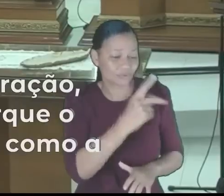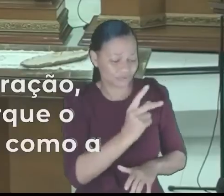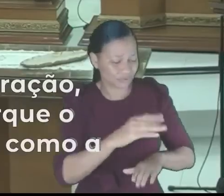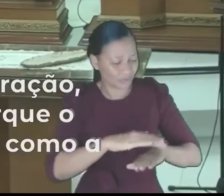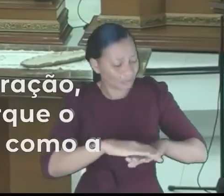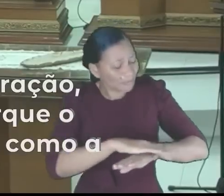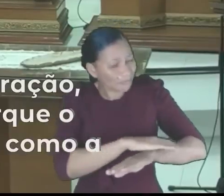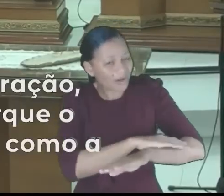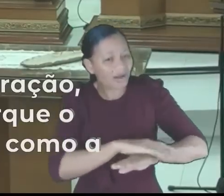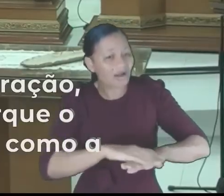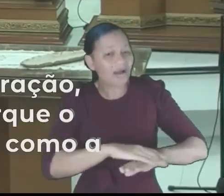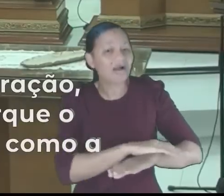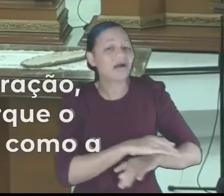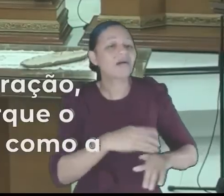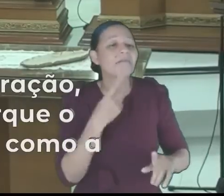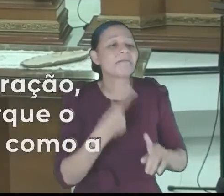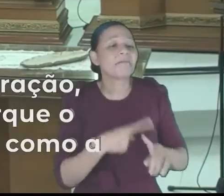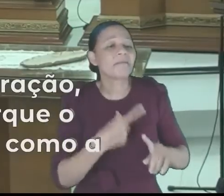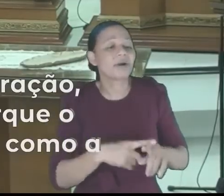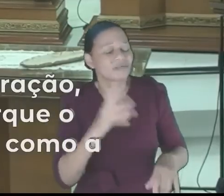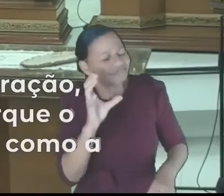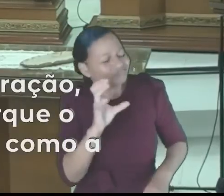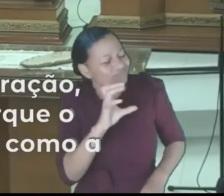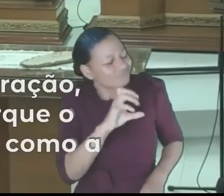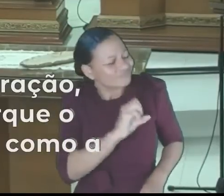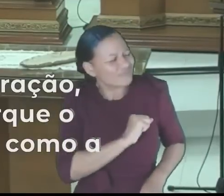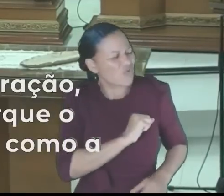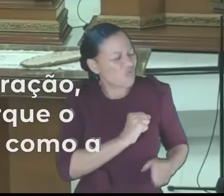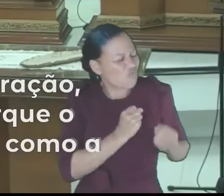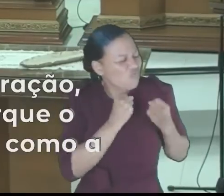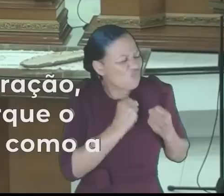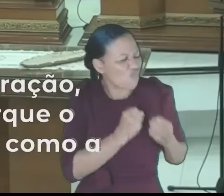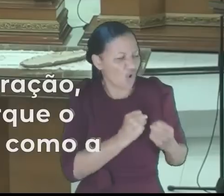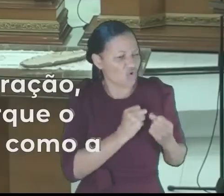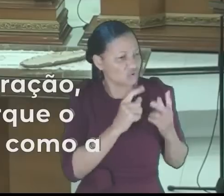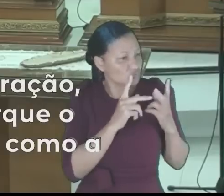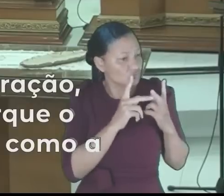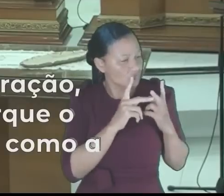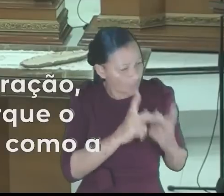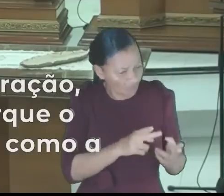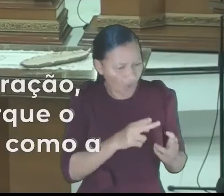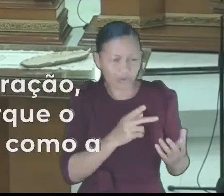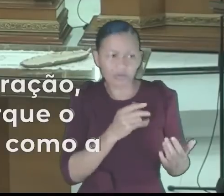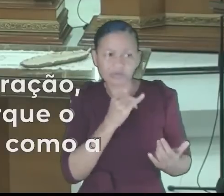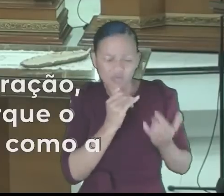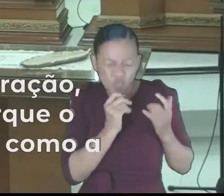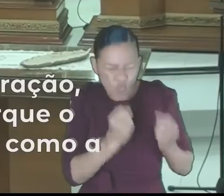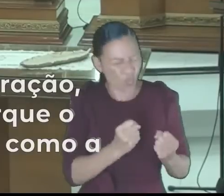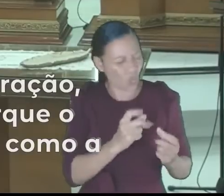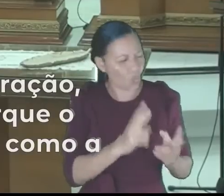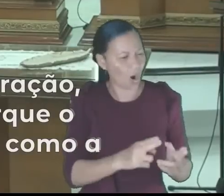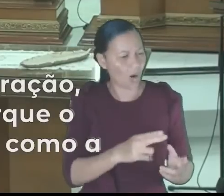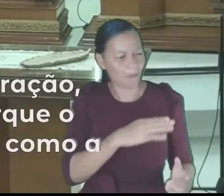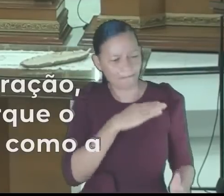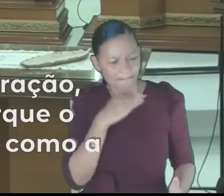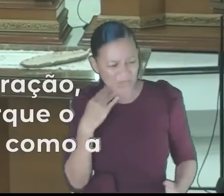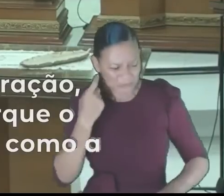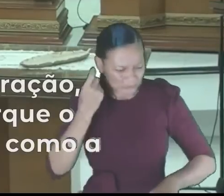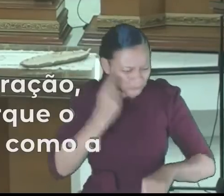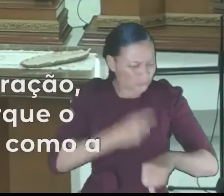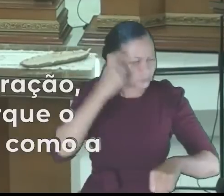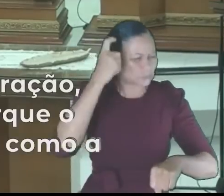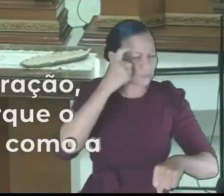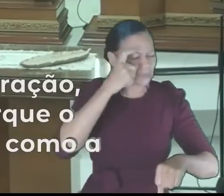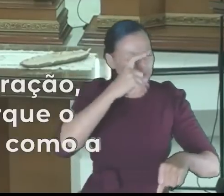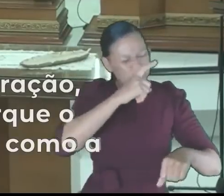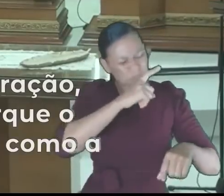braço, porque o amor é forte como a morte e duro como a